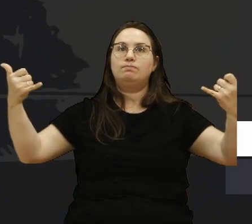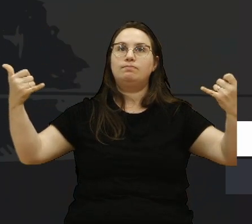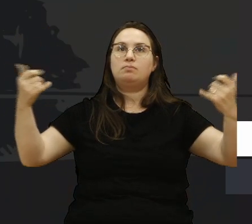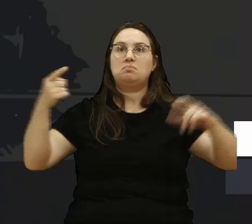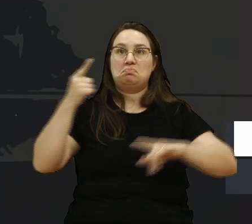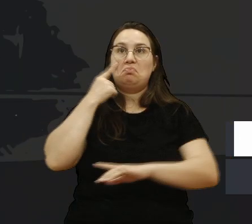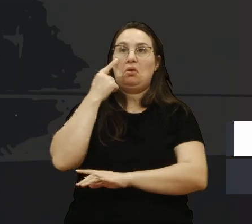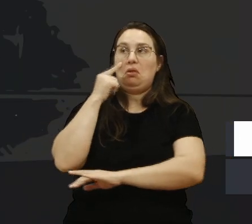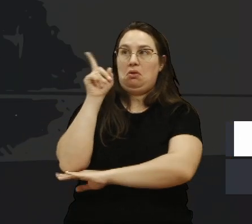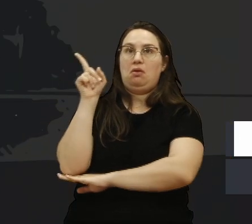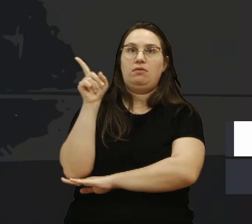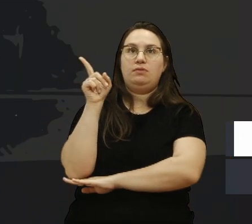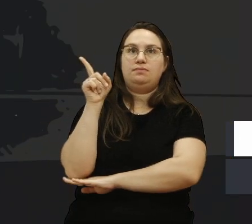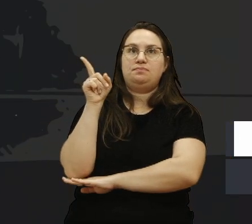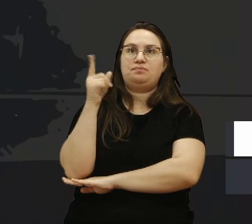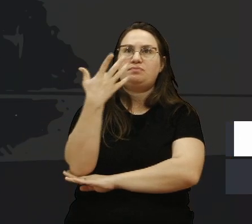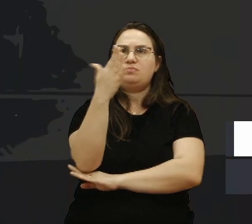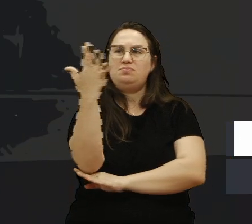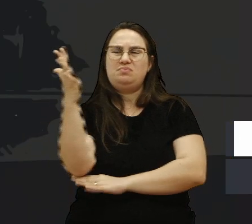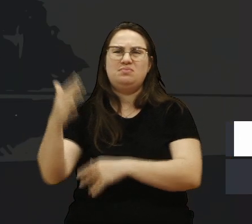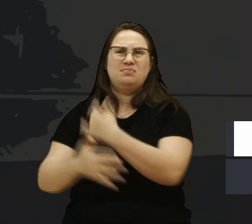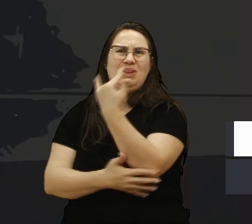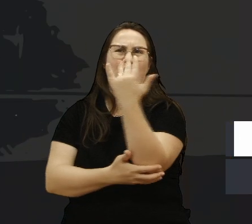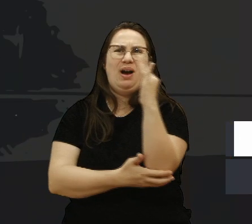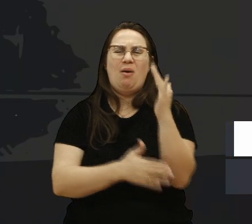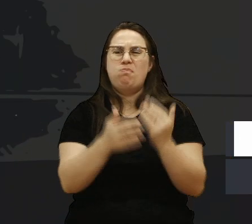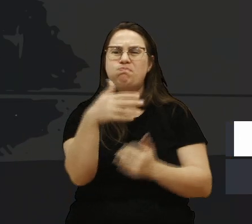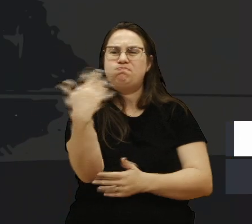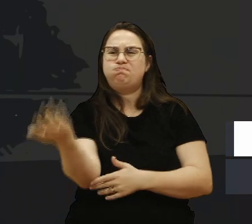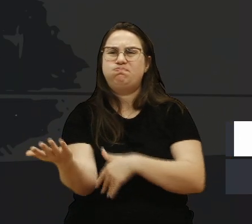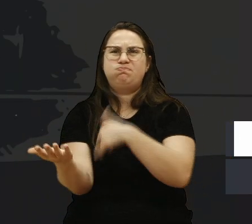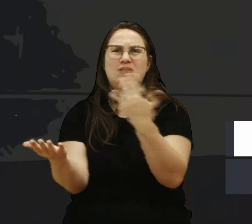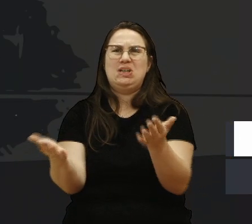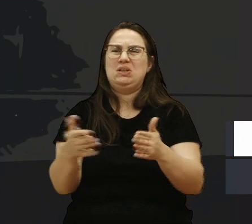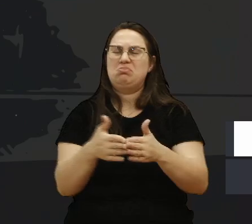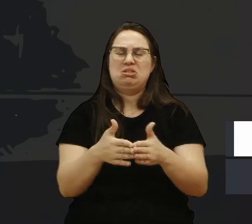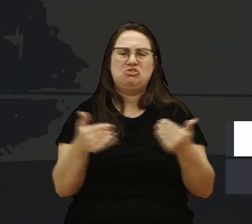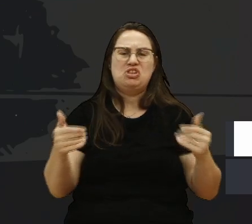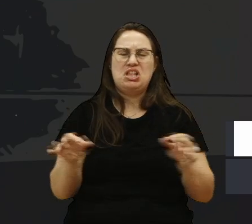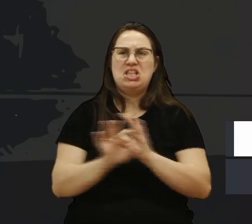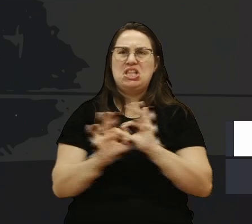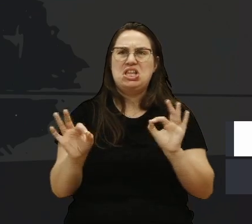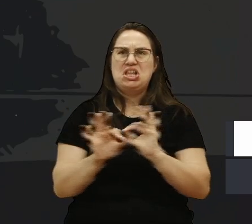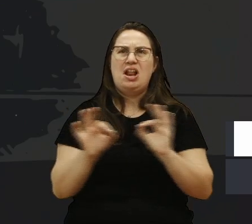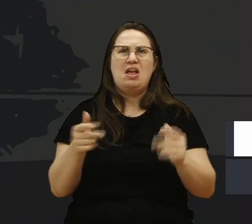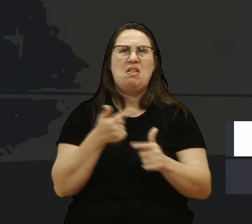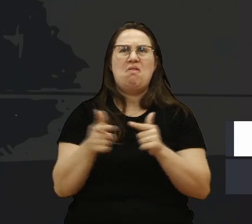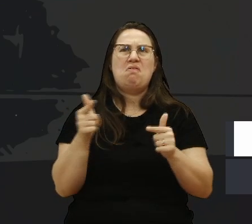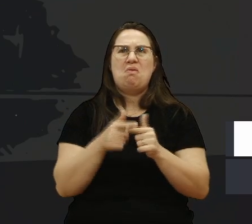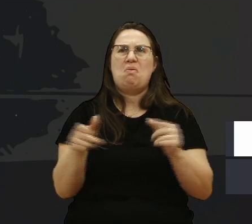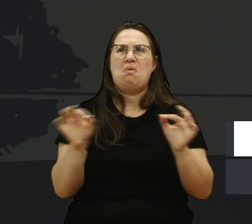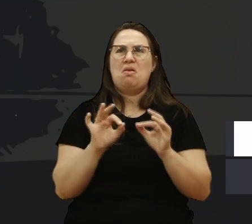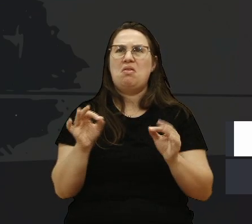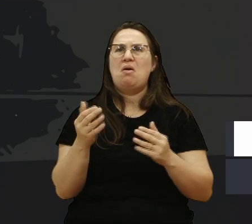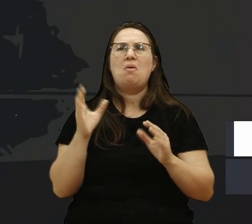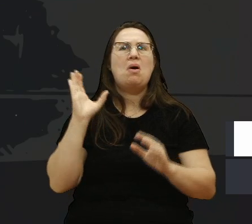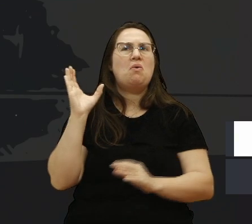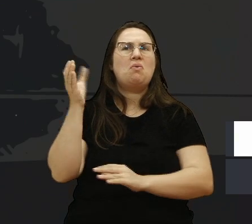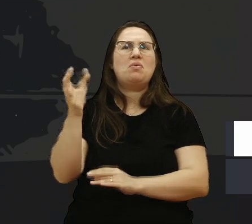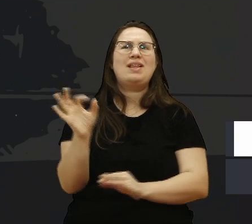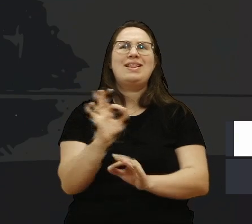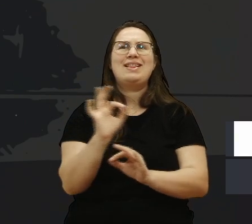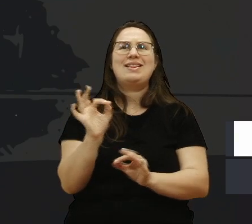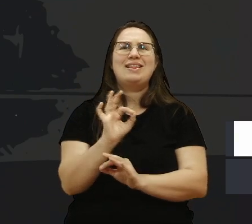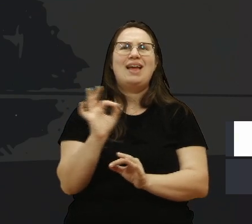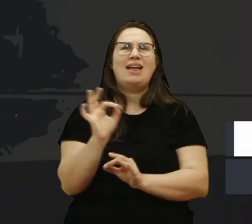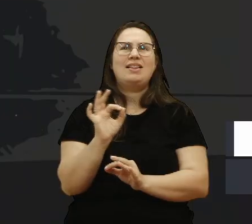ver. Uma devastação total. Não pede licença nenhuma, não tem problema nenhum, não acontece nada. Não